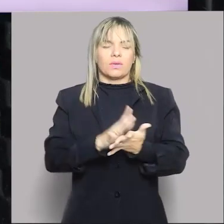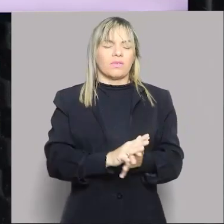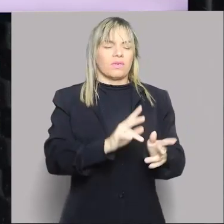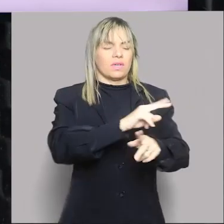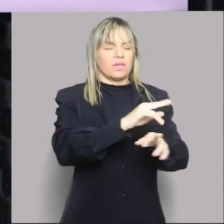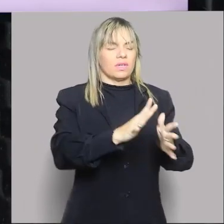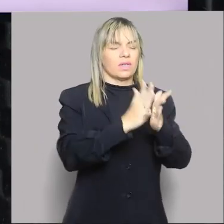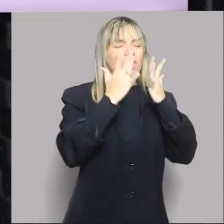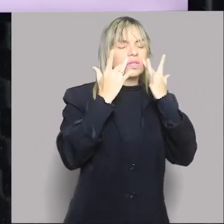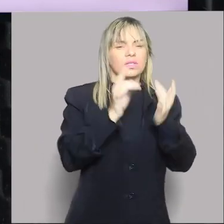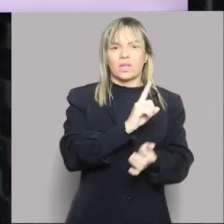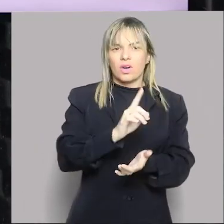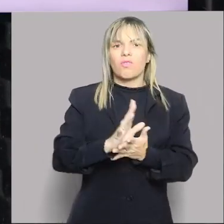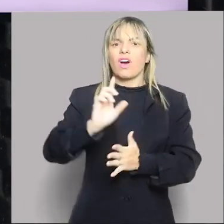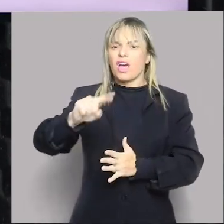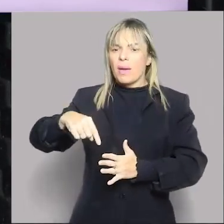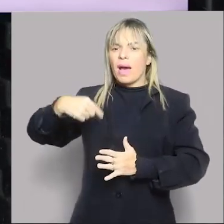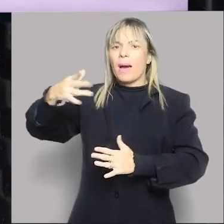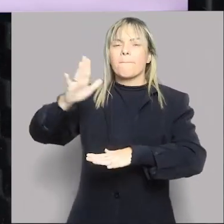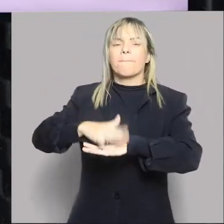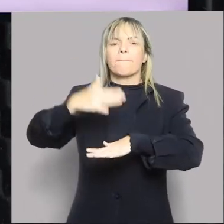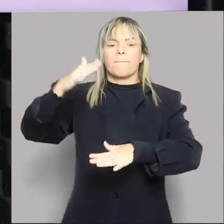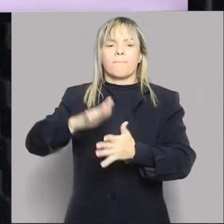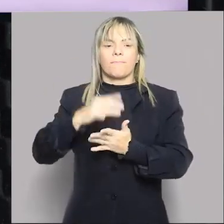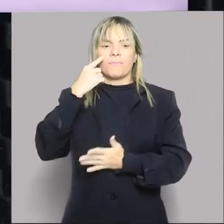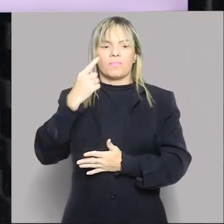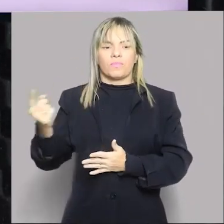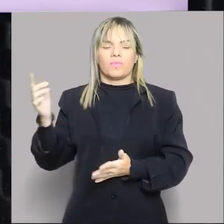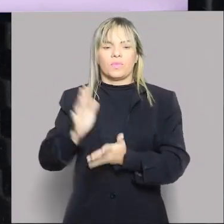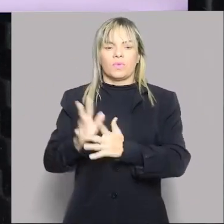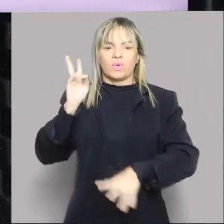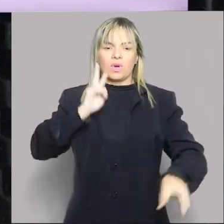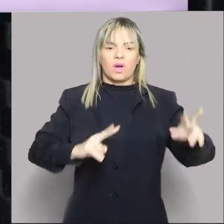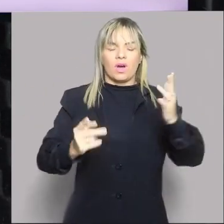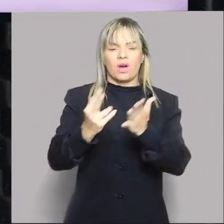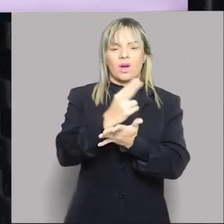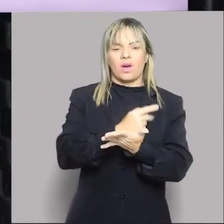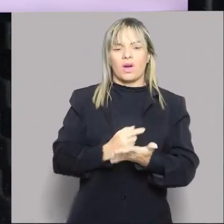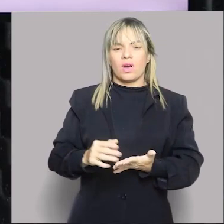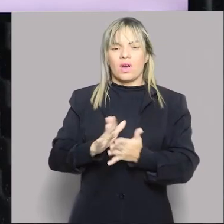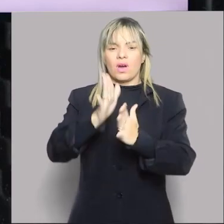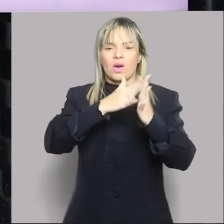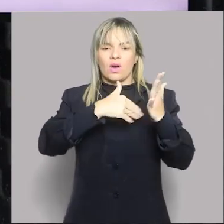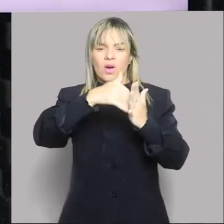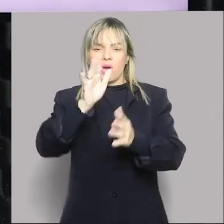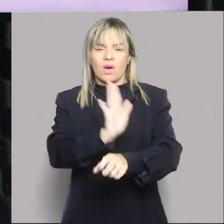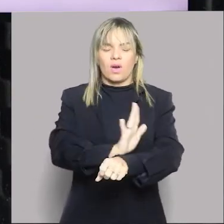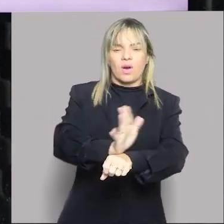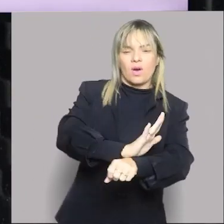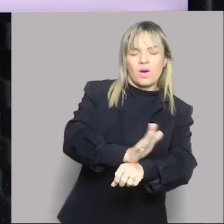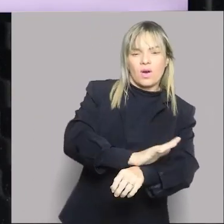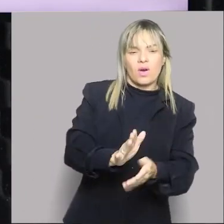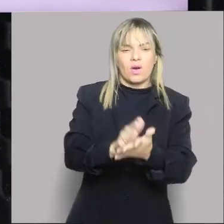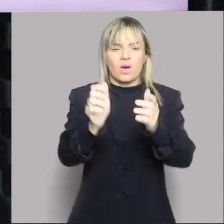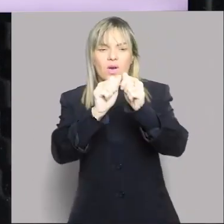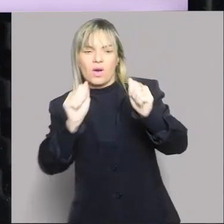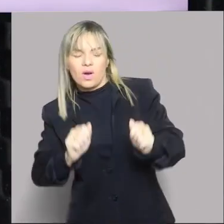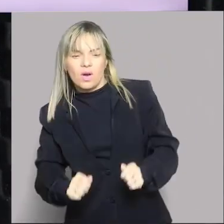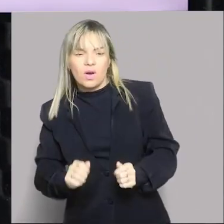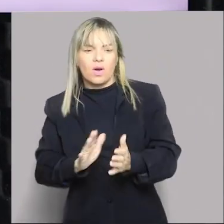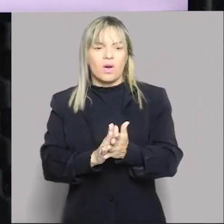mais além. Nas artes visuais a gente tem o desenho, a pintura, o cinema, a arquitetura, cerâmica,